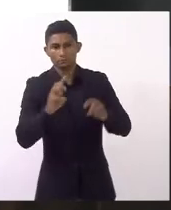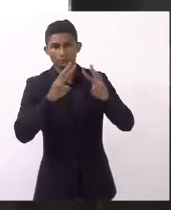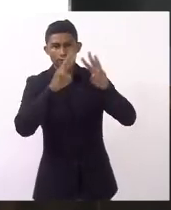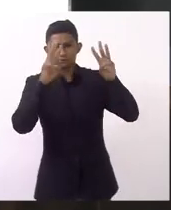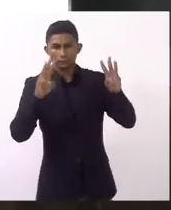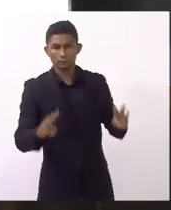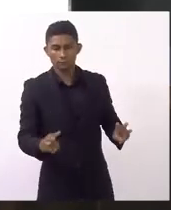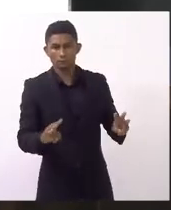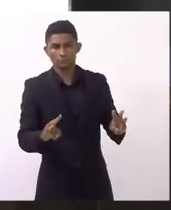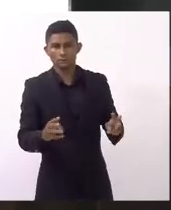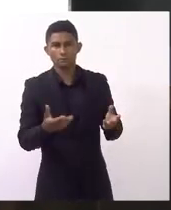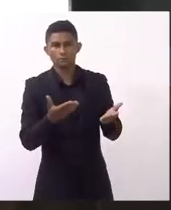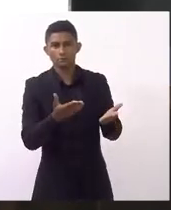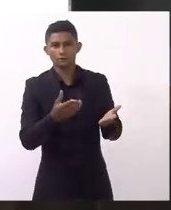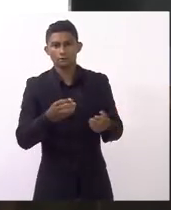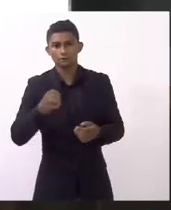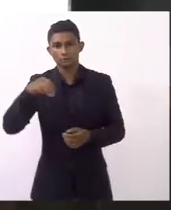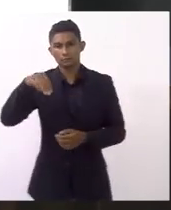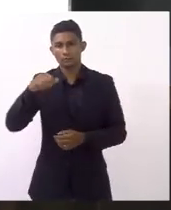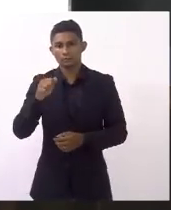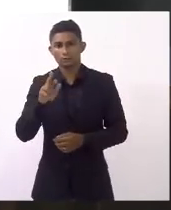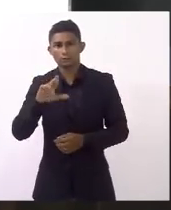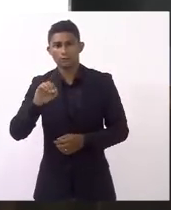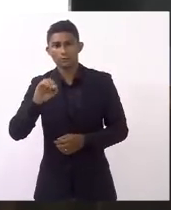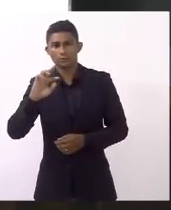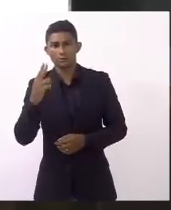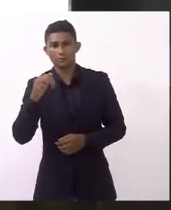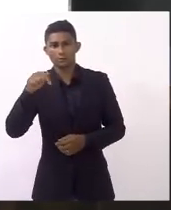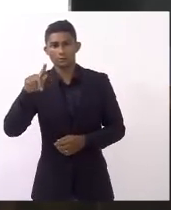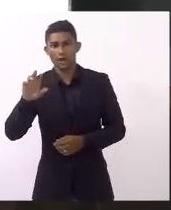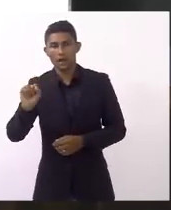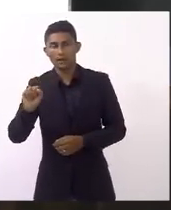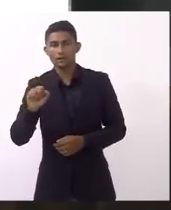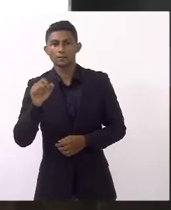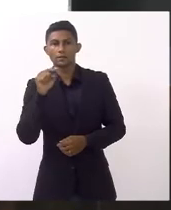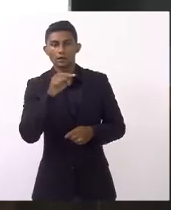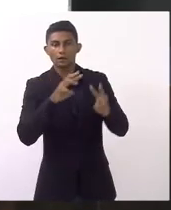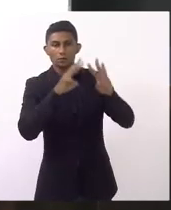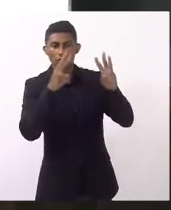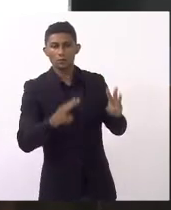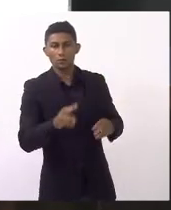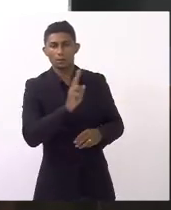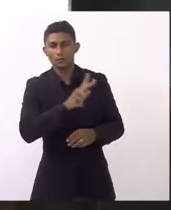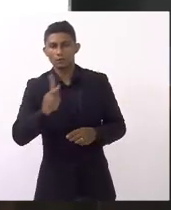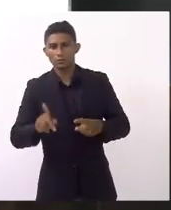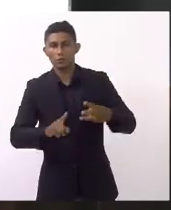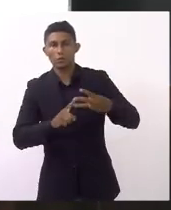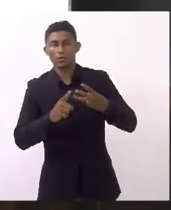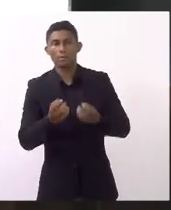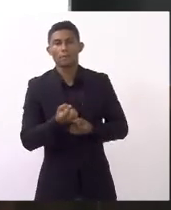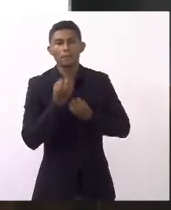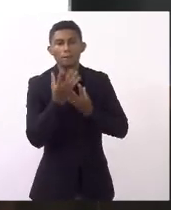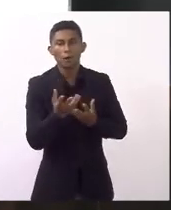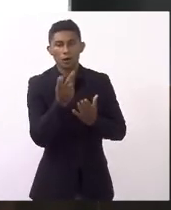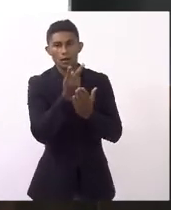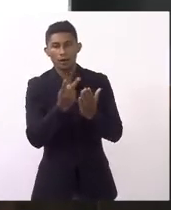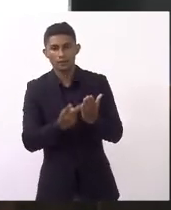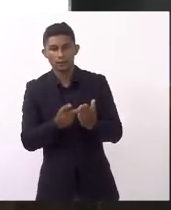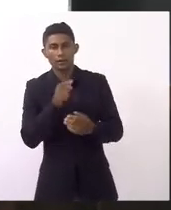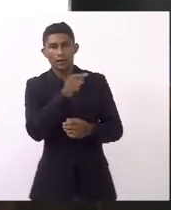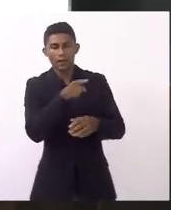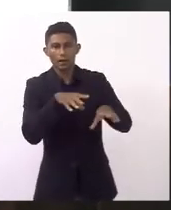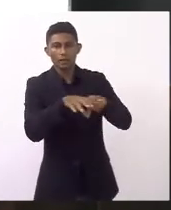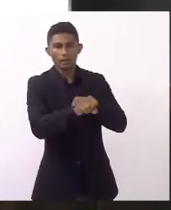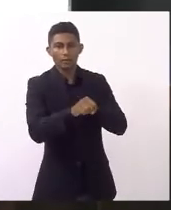Museu da República o senhor Mário Chagas Museu logo professor e poeta é graduado em museologia